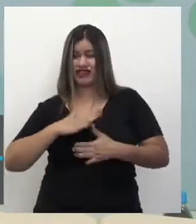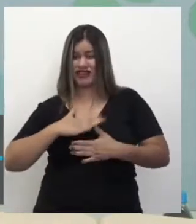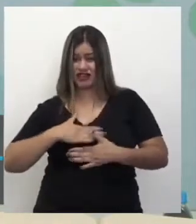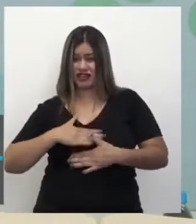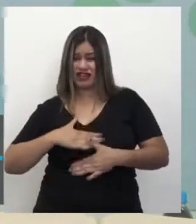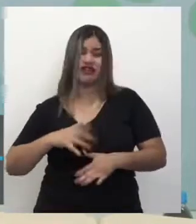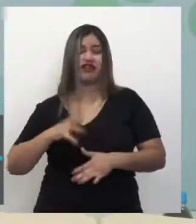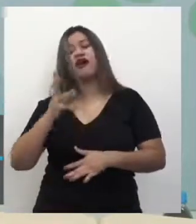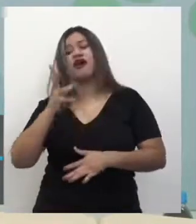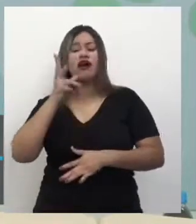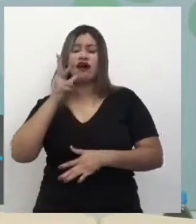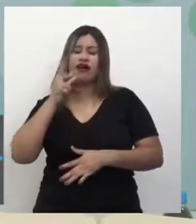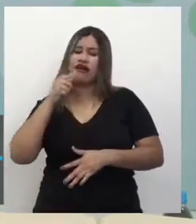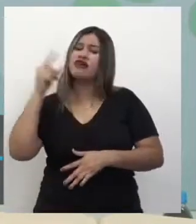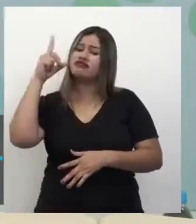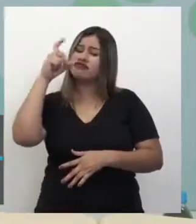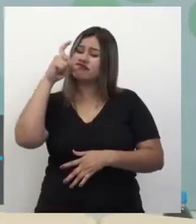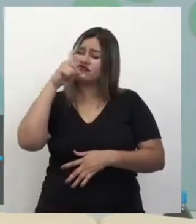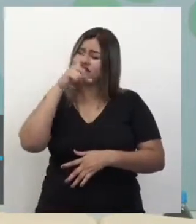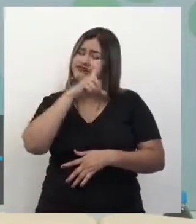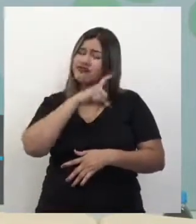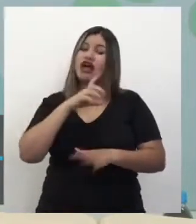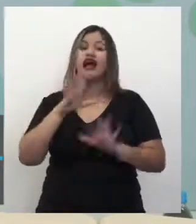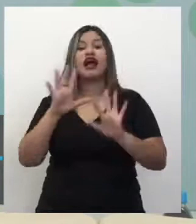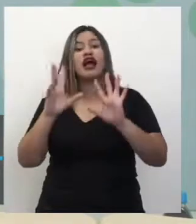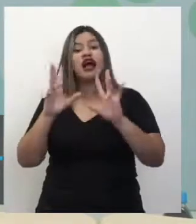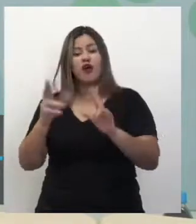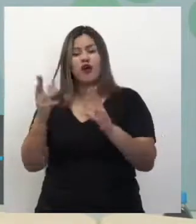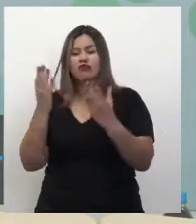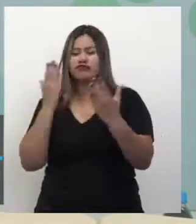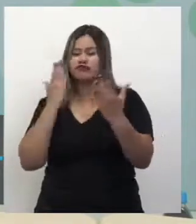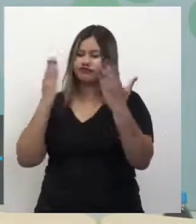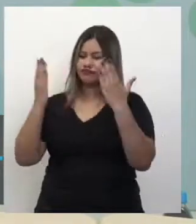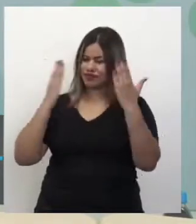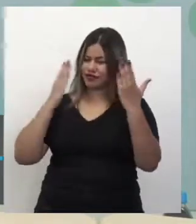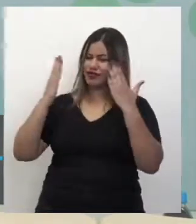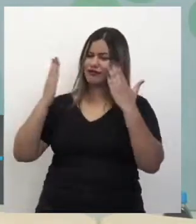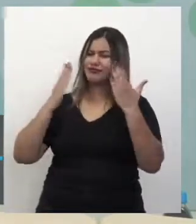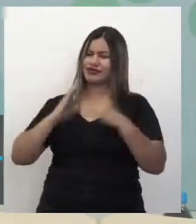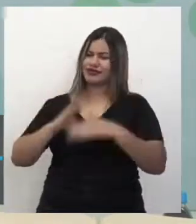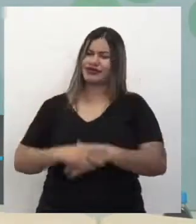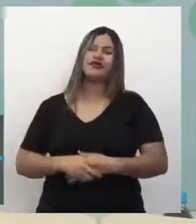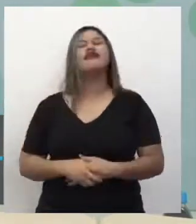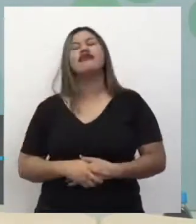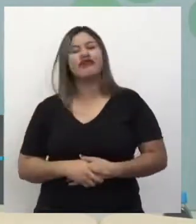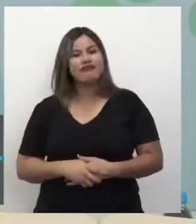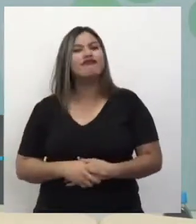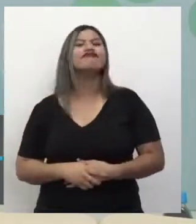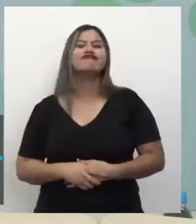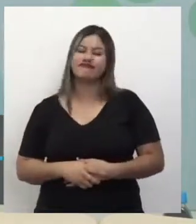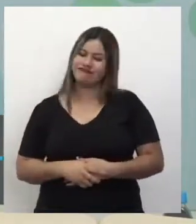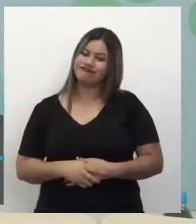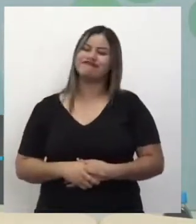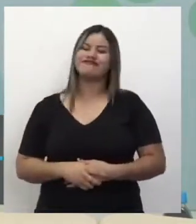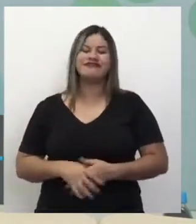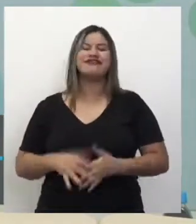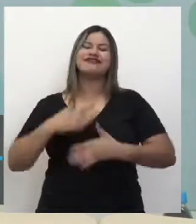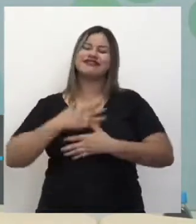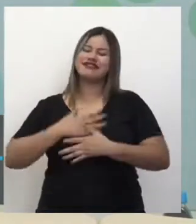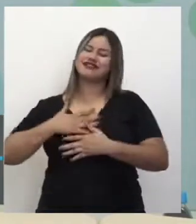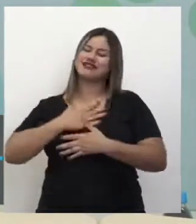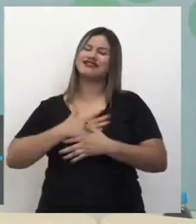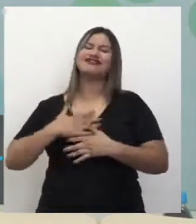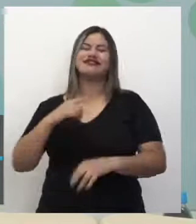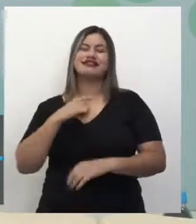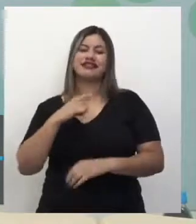bastante trabalho. Gente, é uma terapia. É melhor que terapia cheia de luz. Mas, assim, é muito gostoso de fazer.